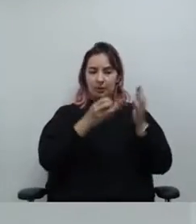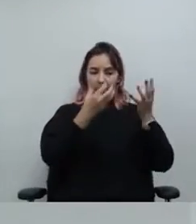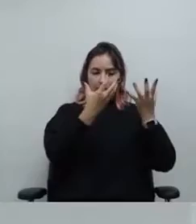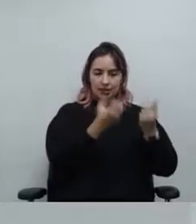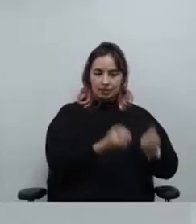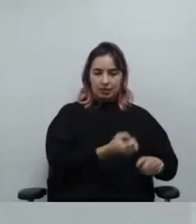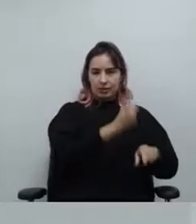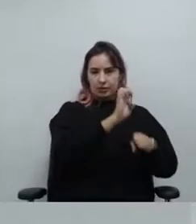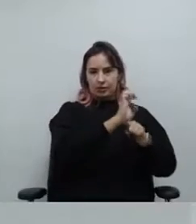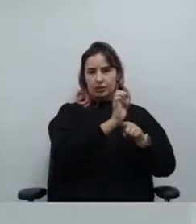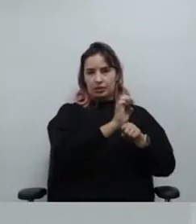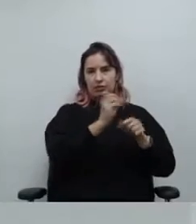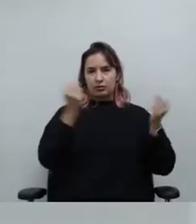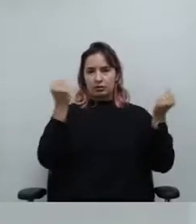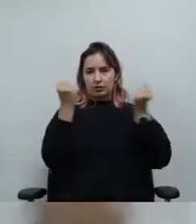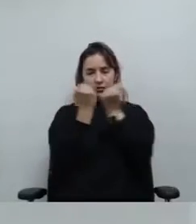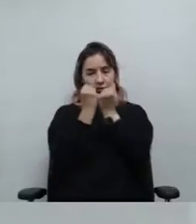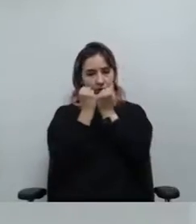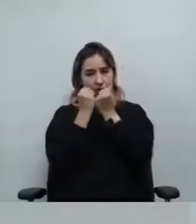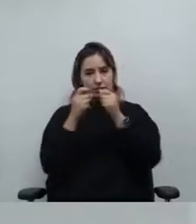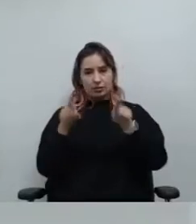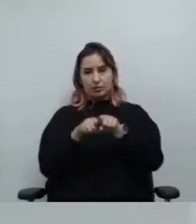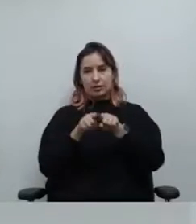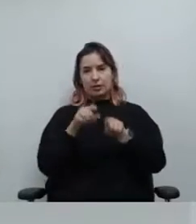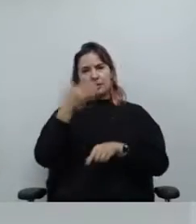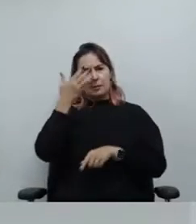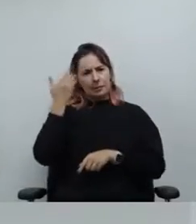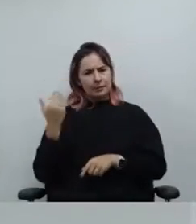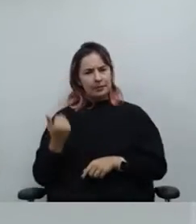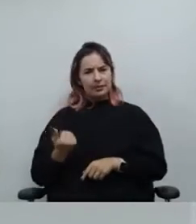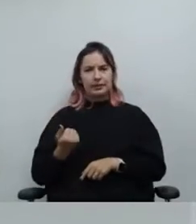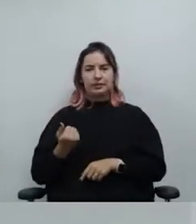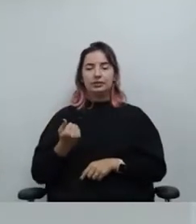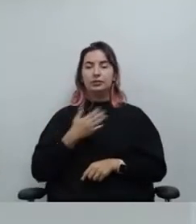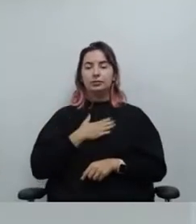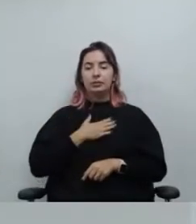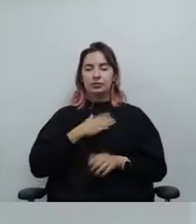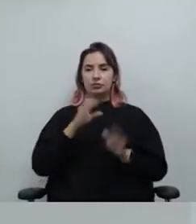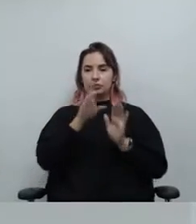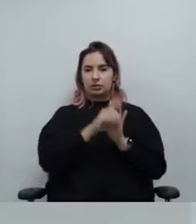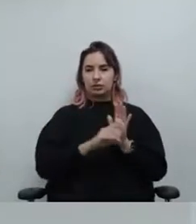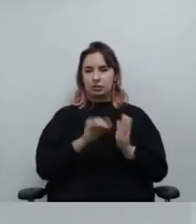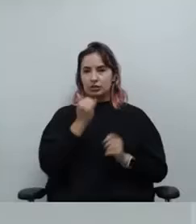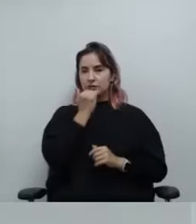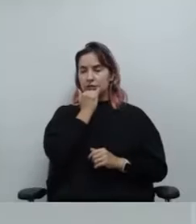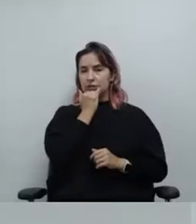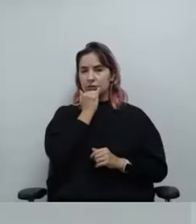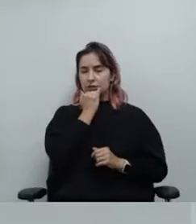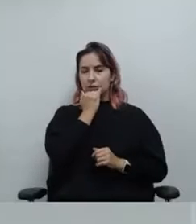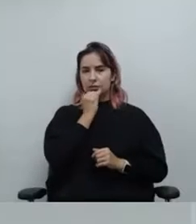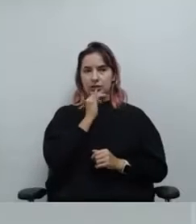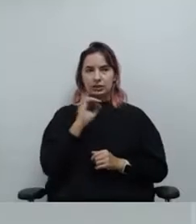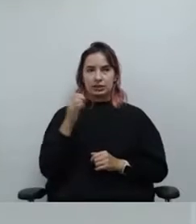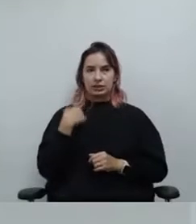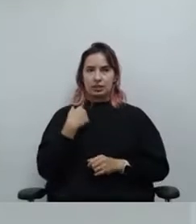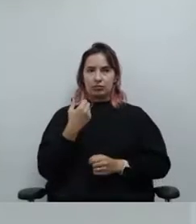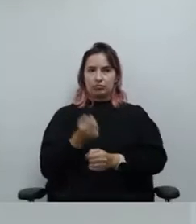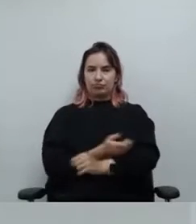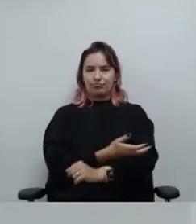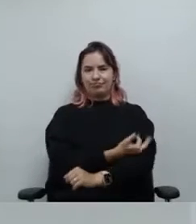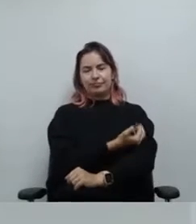Estado e a Defensoria de que eu mereço o atendimento que é fundamental ao cidadão. Vocês me perdoem se eu ficar